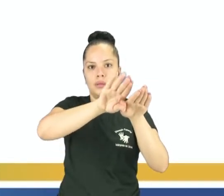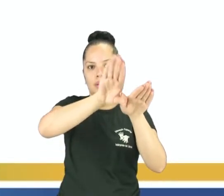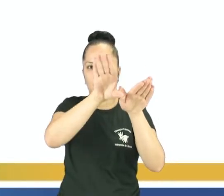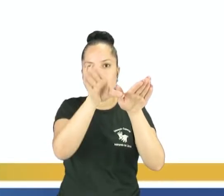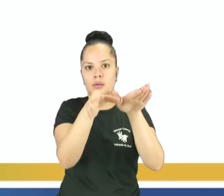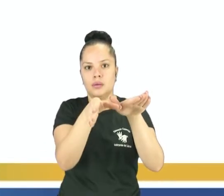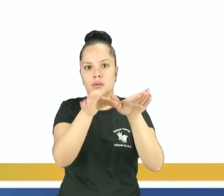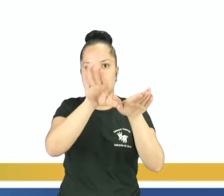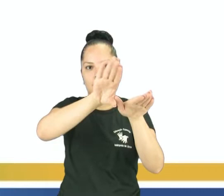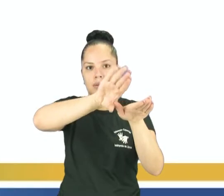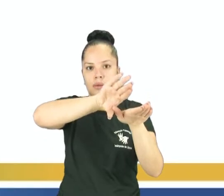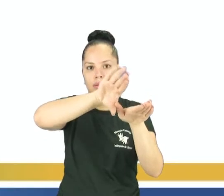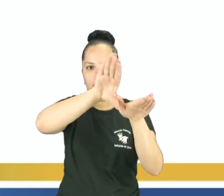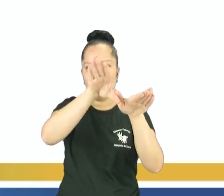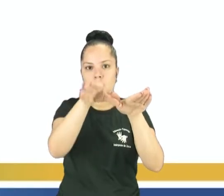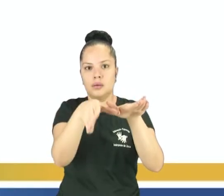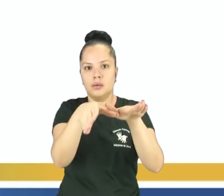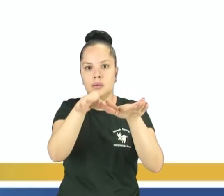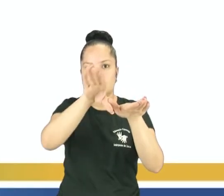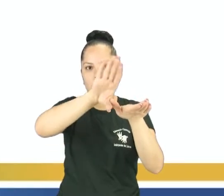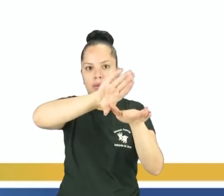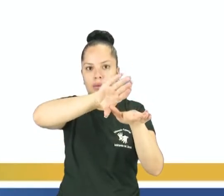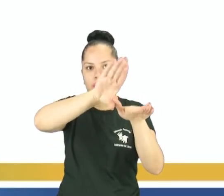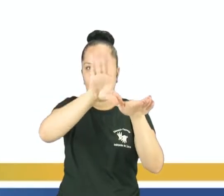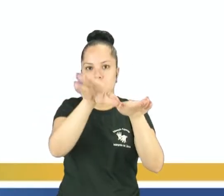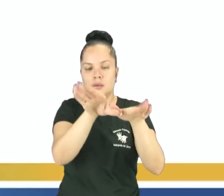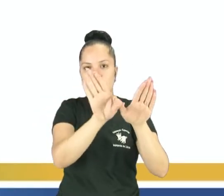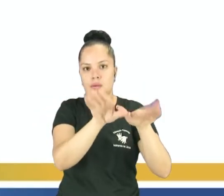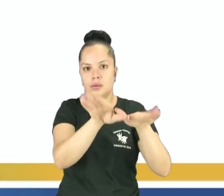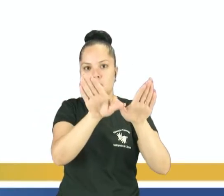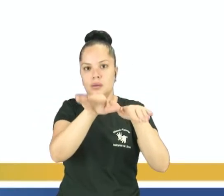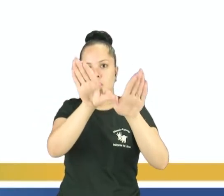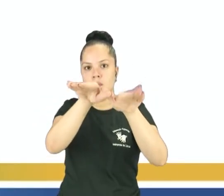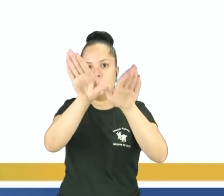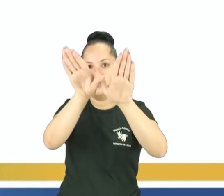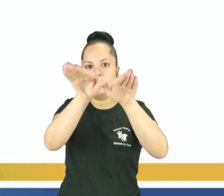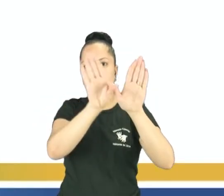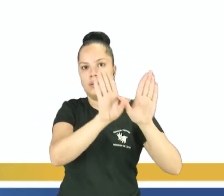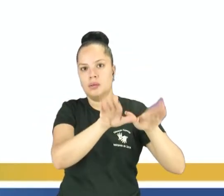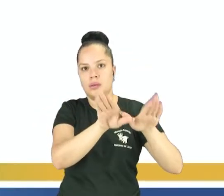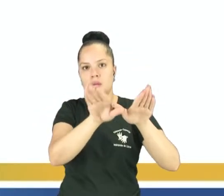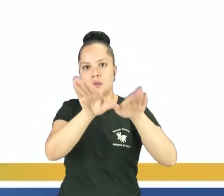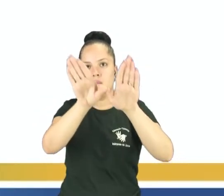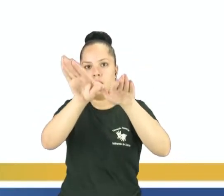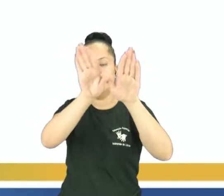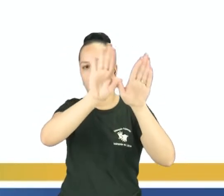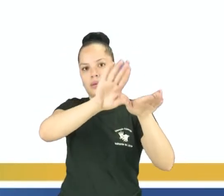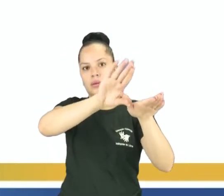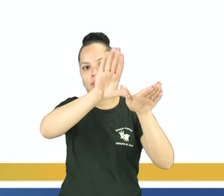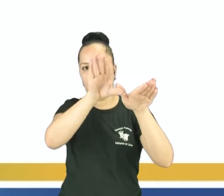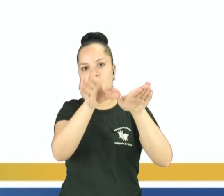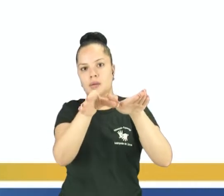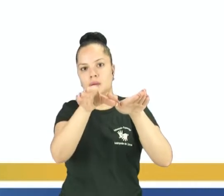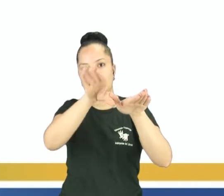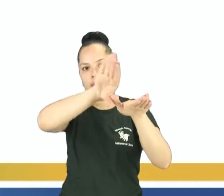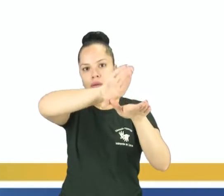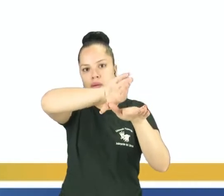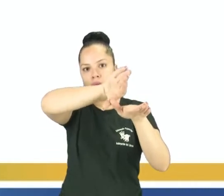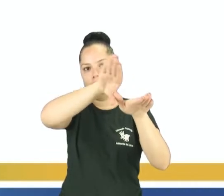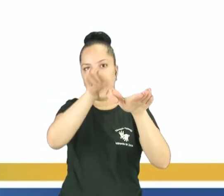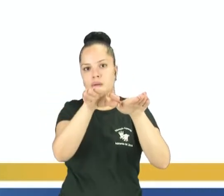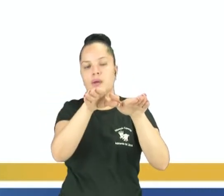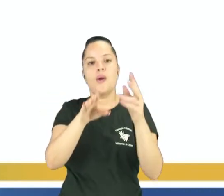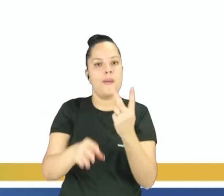da borboleta, né, um corte vertical, e nós teríamos duas partes iguais. E quando eu abro essas partes, né, quando eu